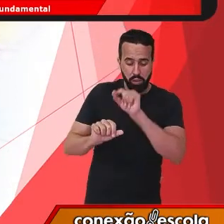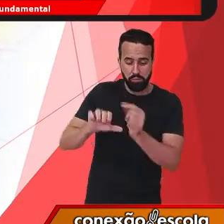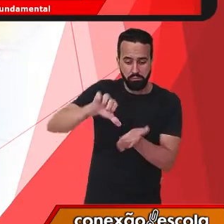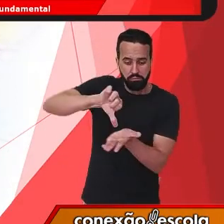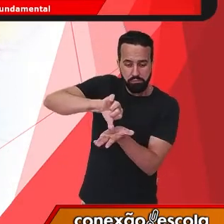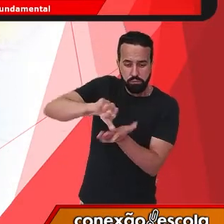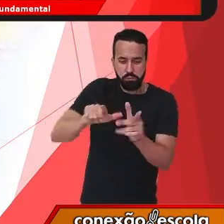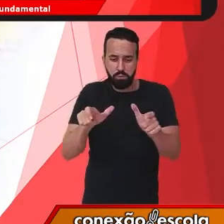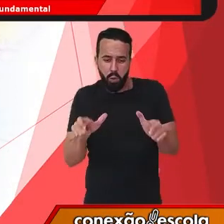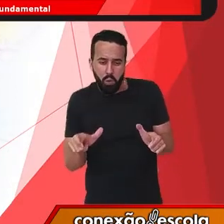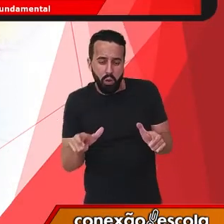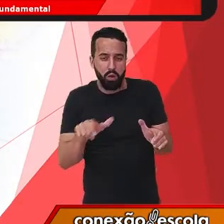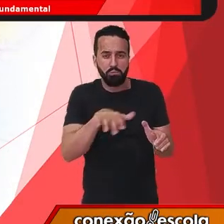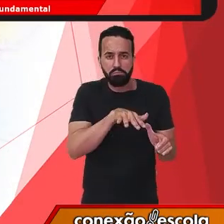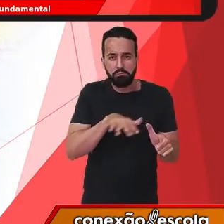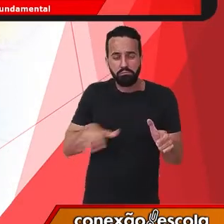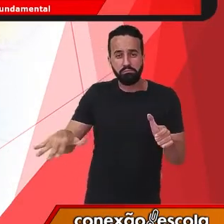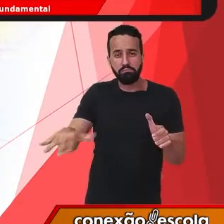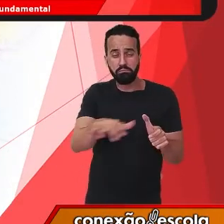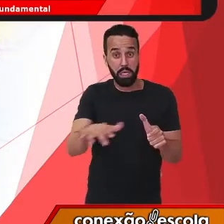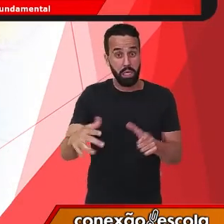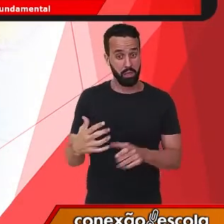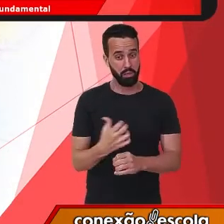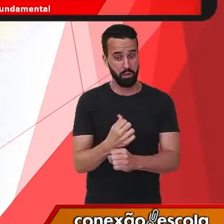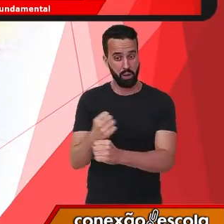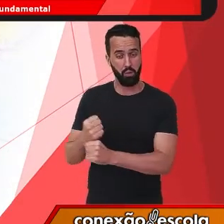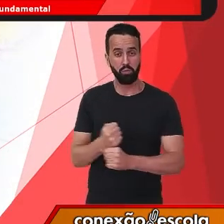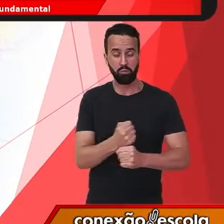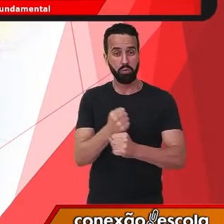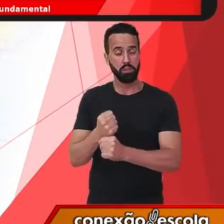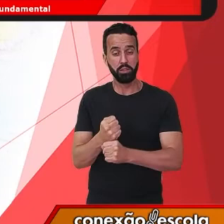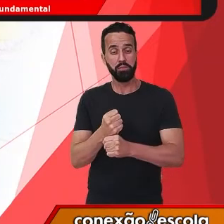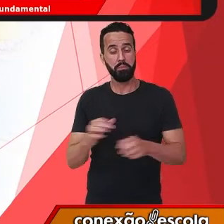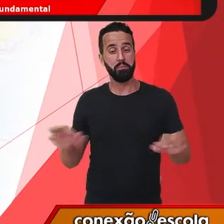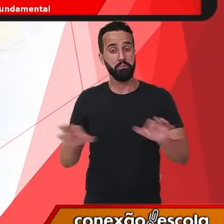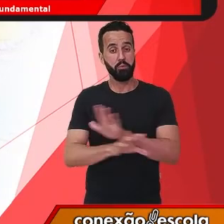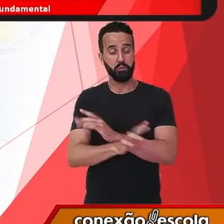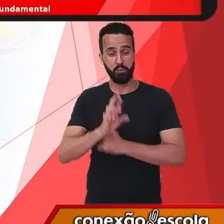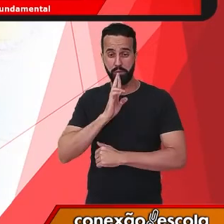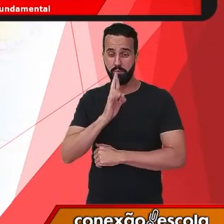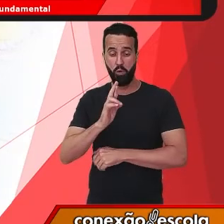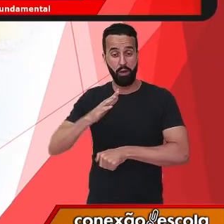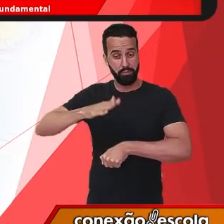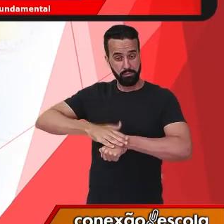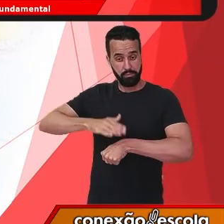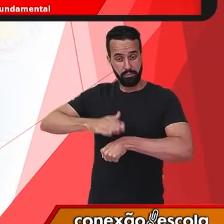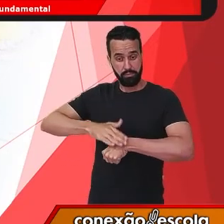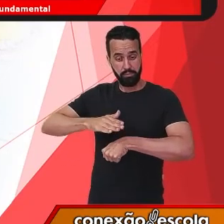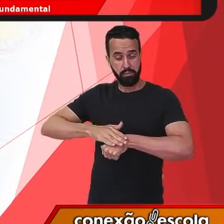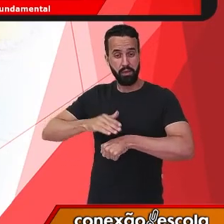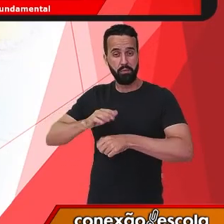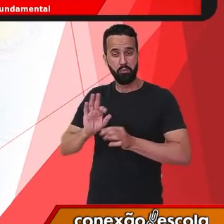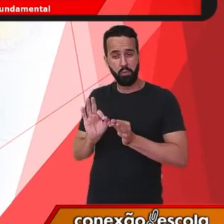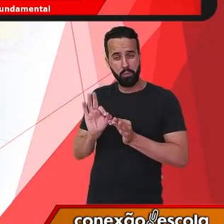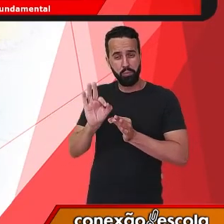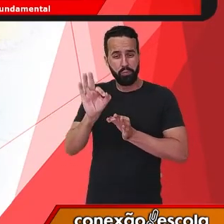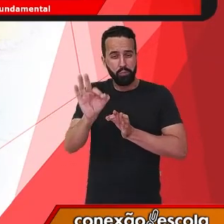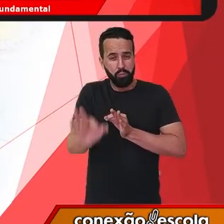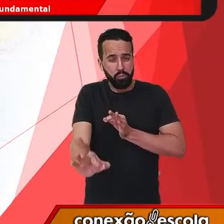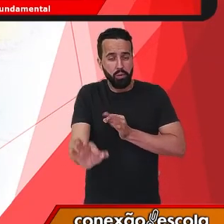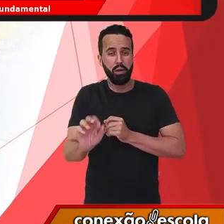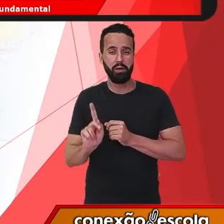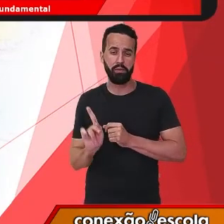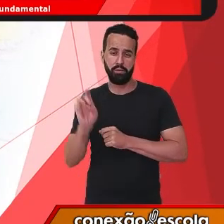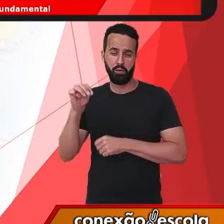escala estabelece esse cálculo nós fizemos e te dar aí mais ou menos o tempo que percorre né ou a distância em